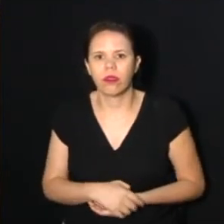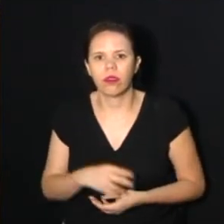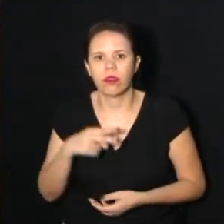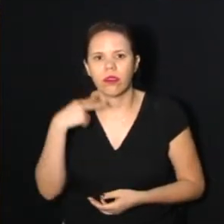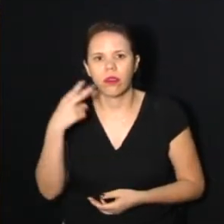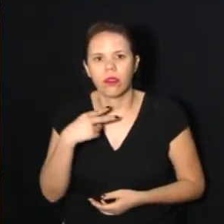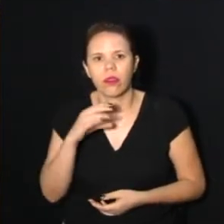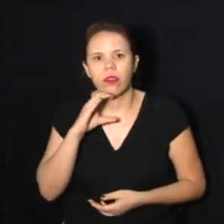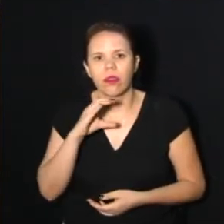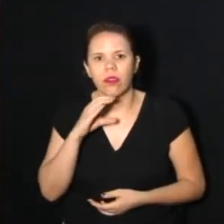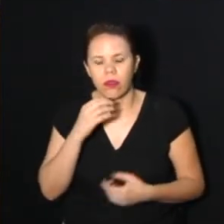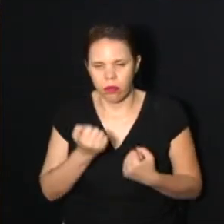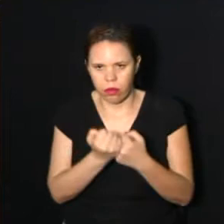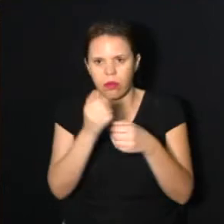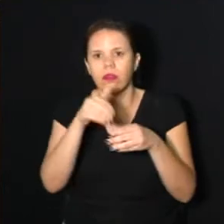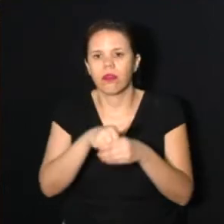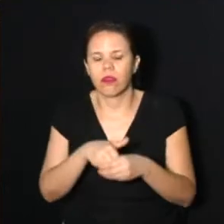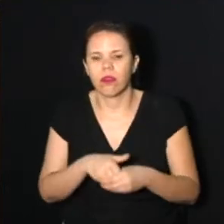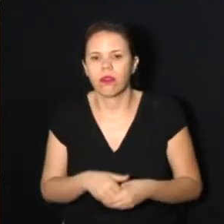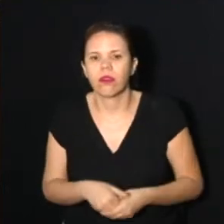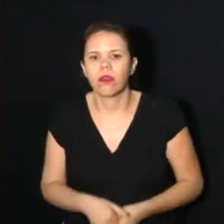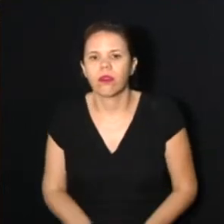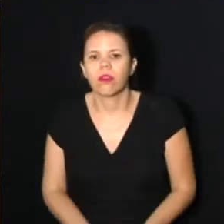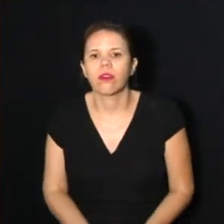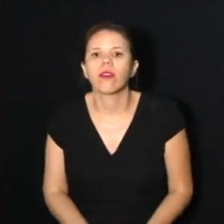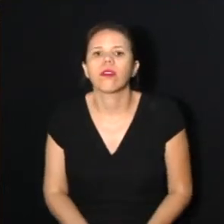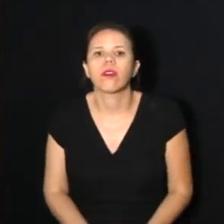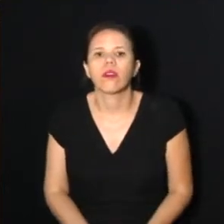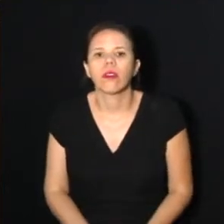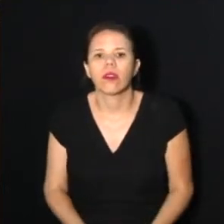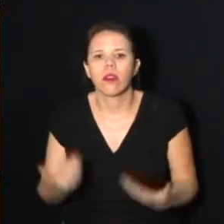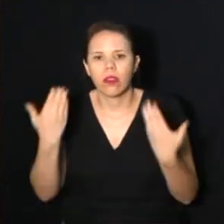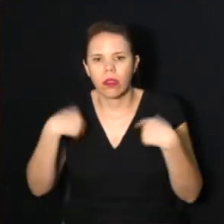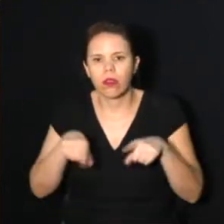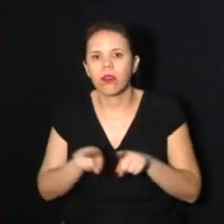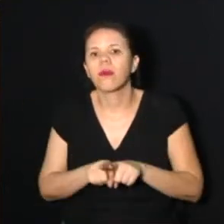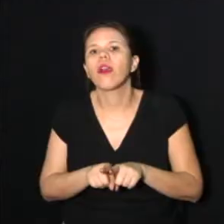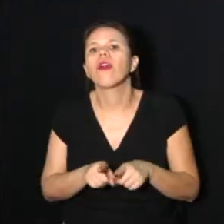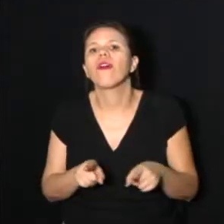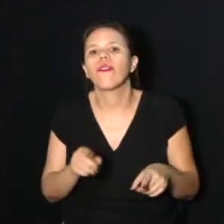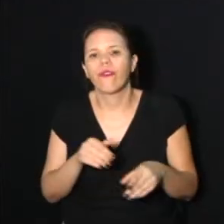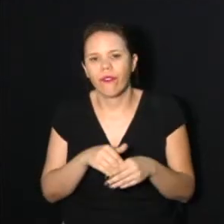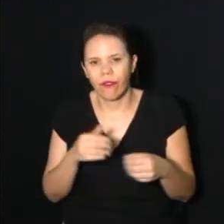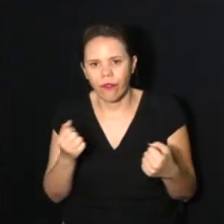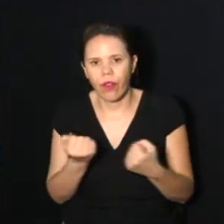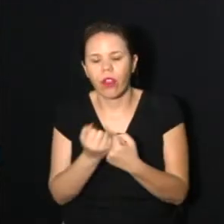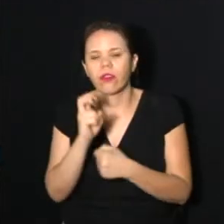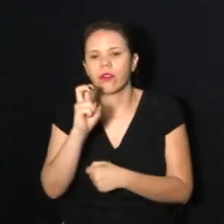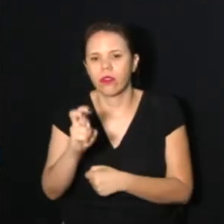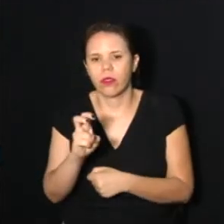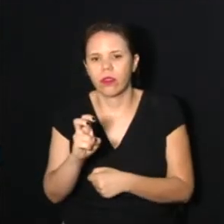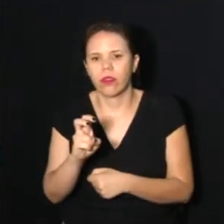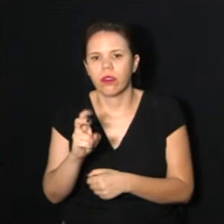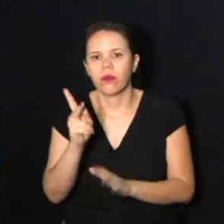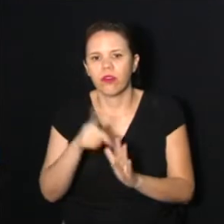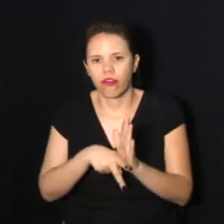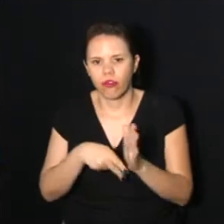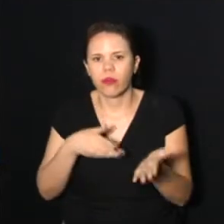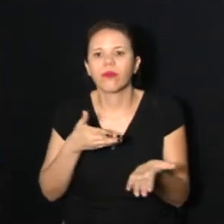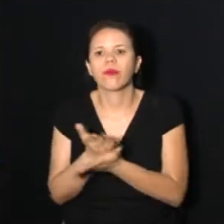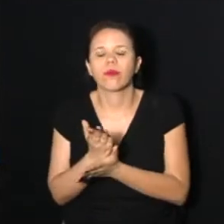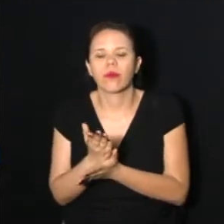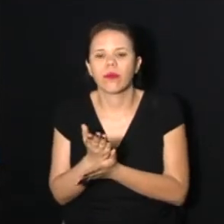Carlão do PT. Favorável ao relatório, senhor presidente. Na qualidade de membro da comissão, também voto favorável. Com 5 votos favoráveis, o projeto está